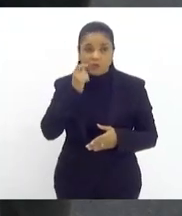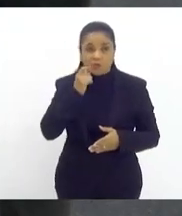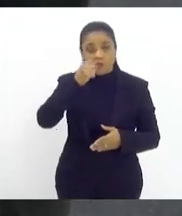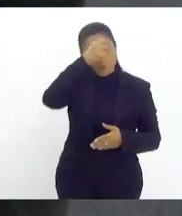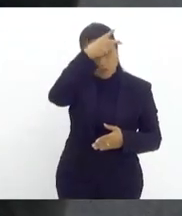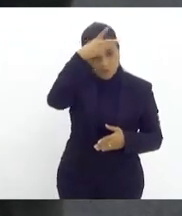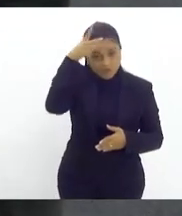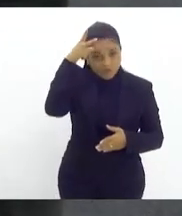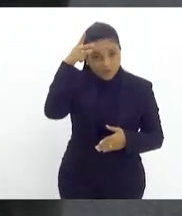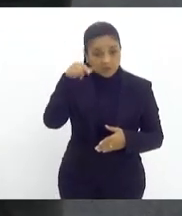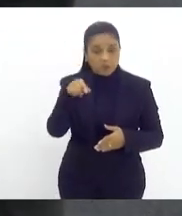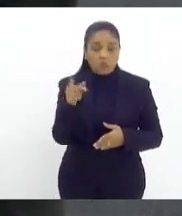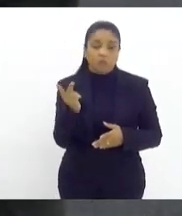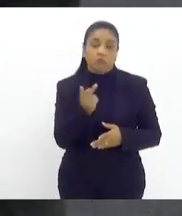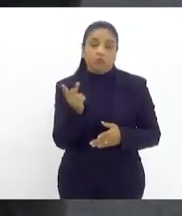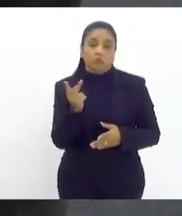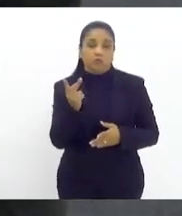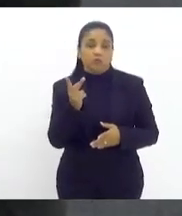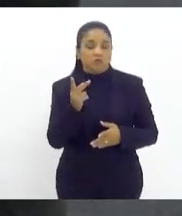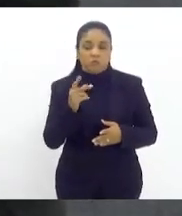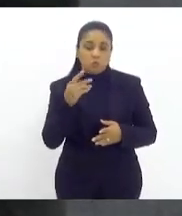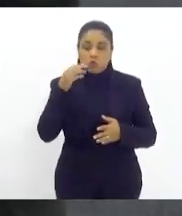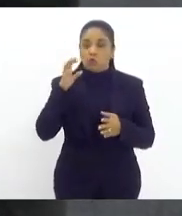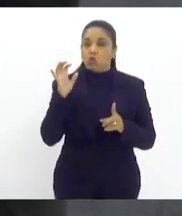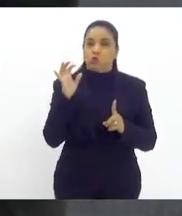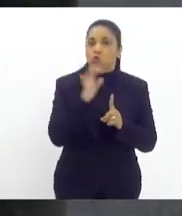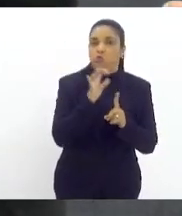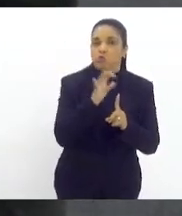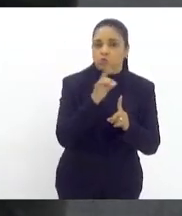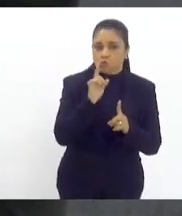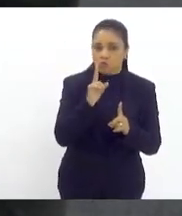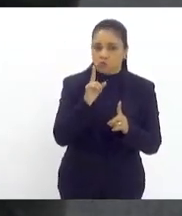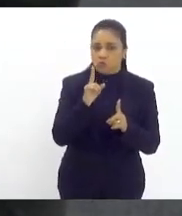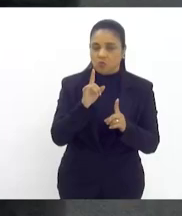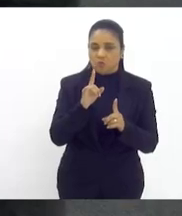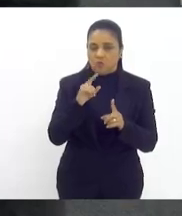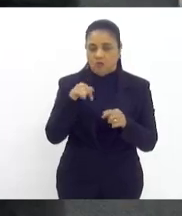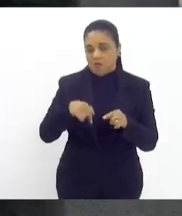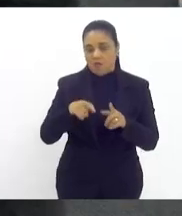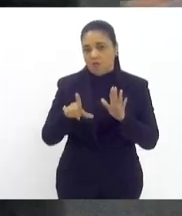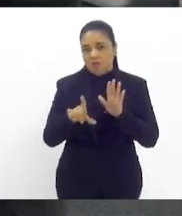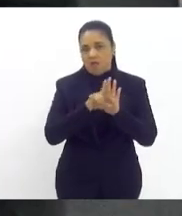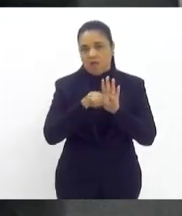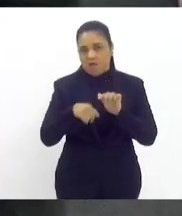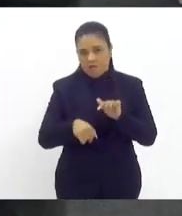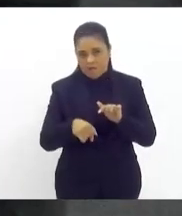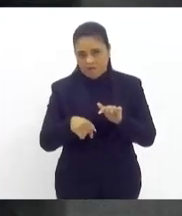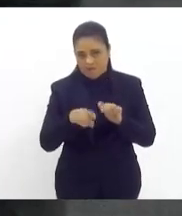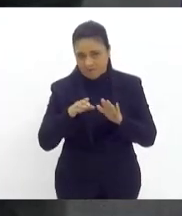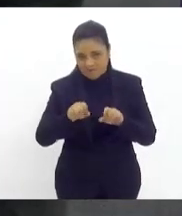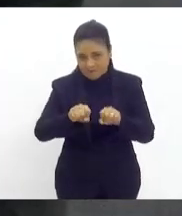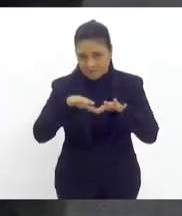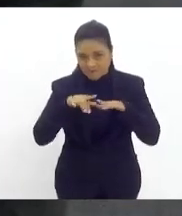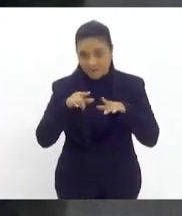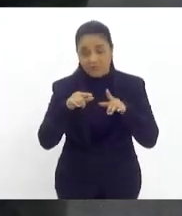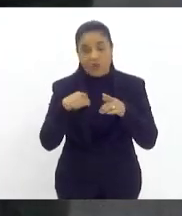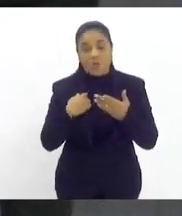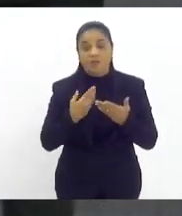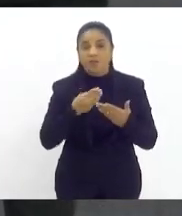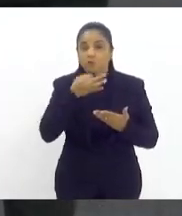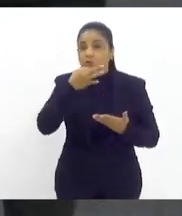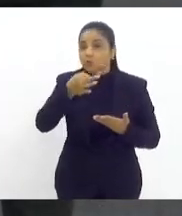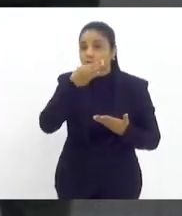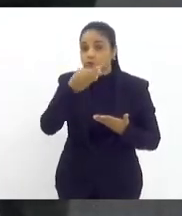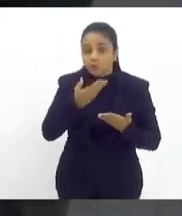ele o governador ou prefeito não sofre imposição por essa casa e é simplesmente uma sugestão encaminhada